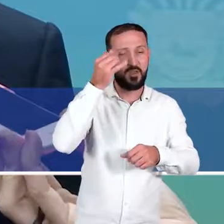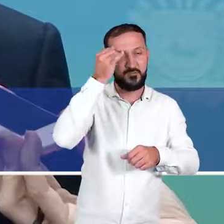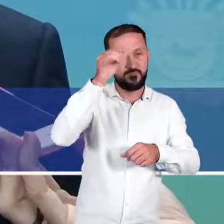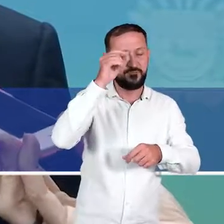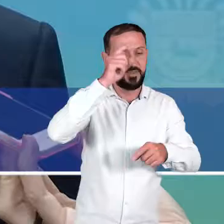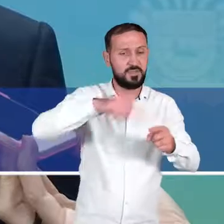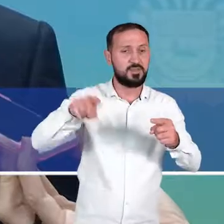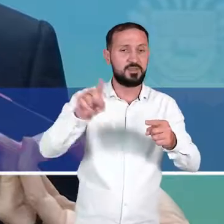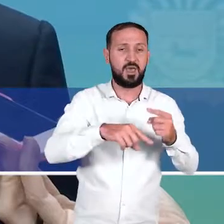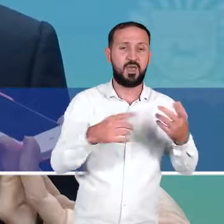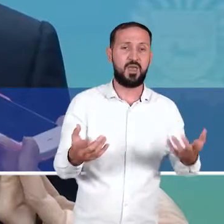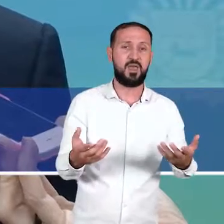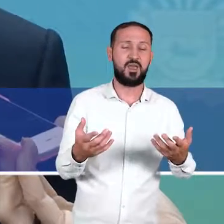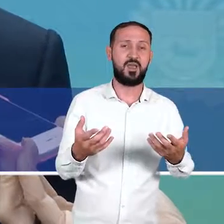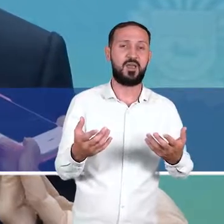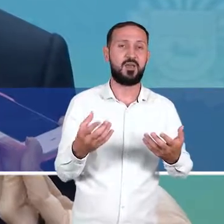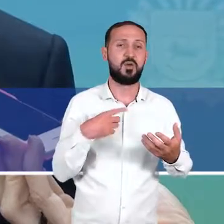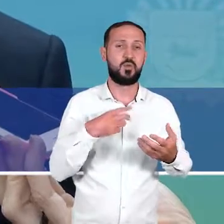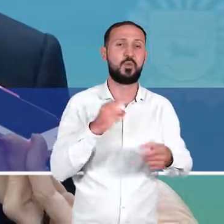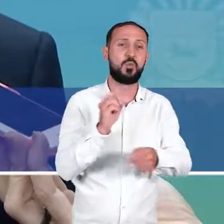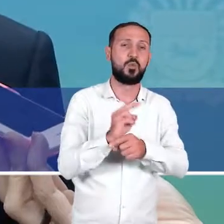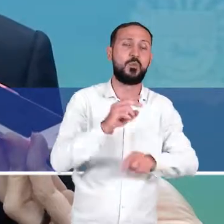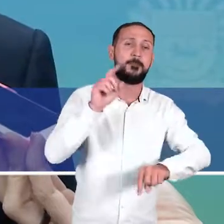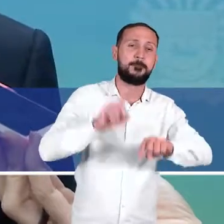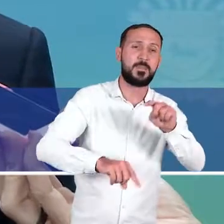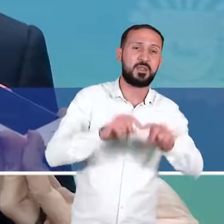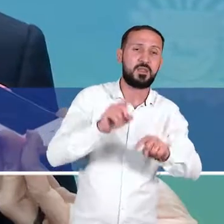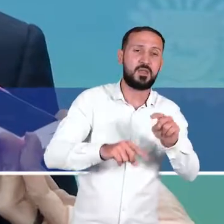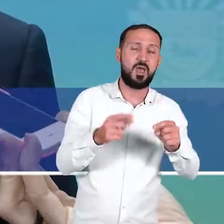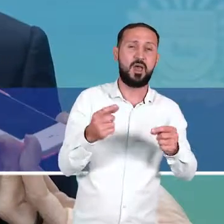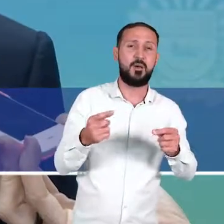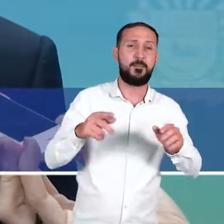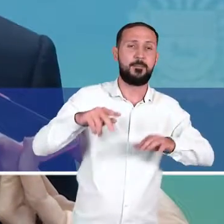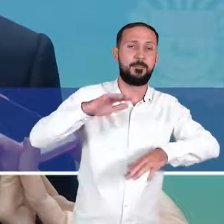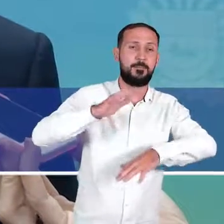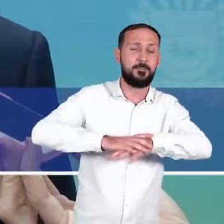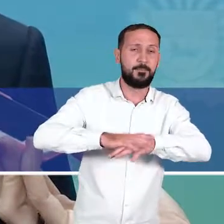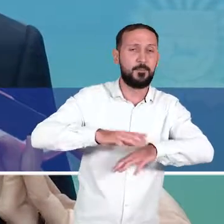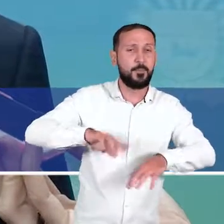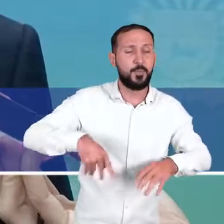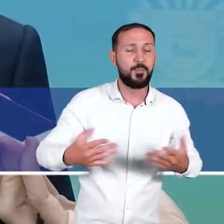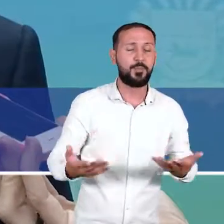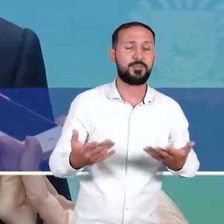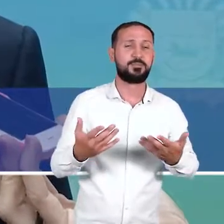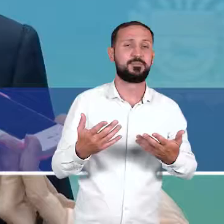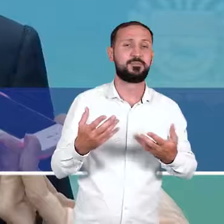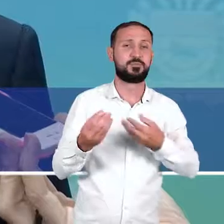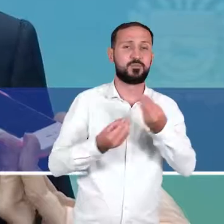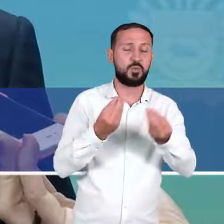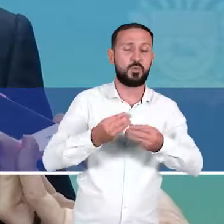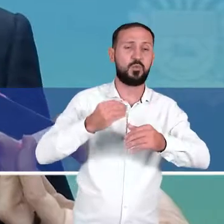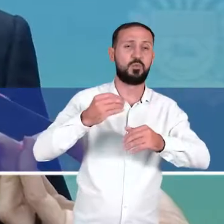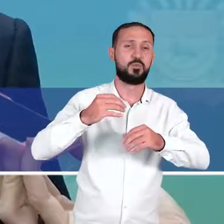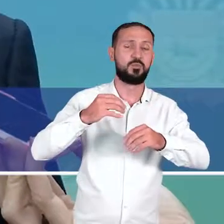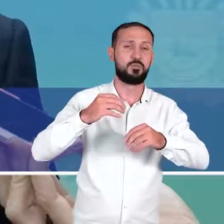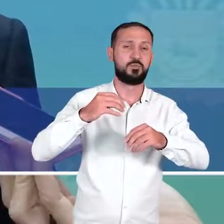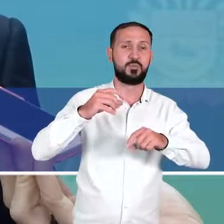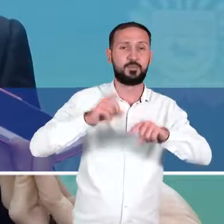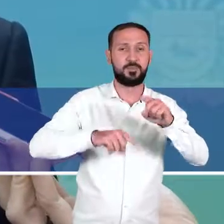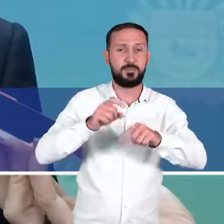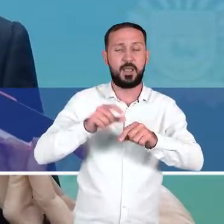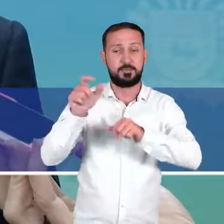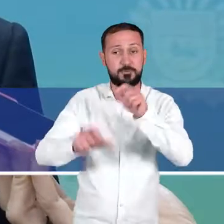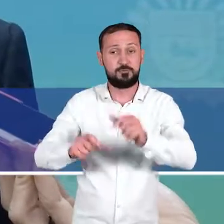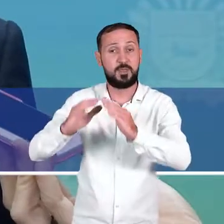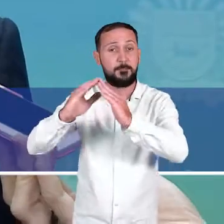com o seu recurso, com o seu equipamento e com as pessoas ali, os moradores da